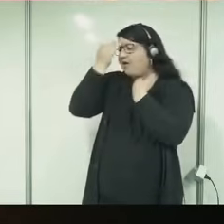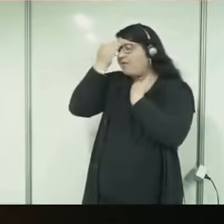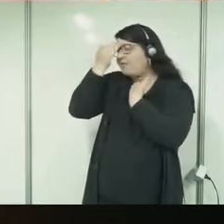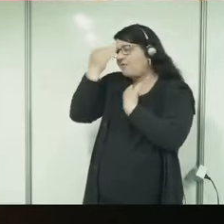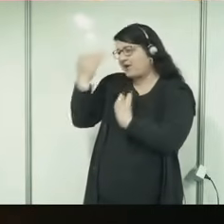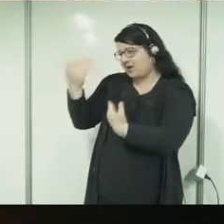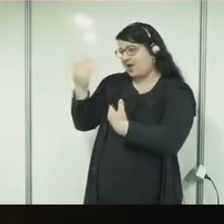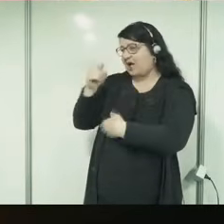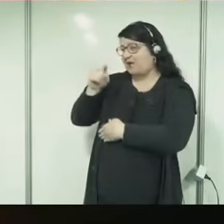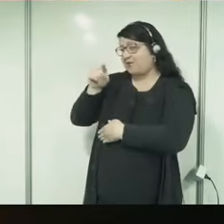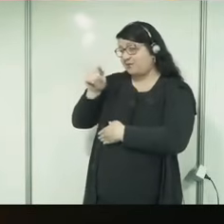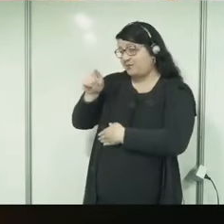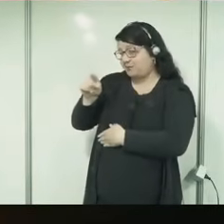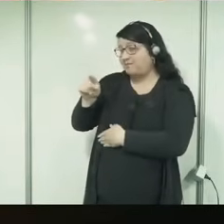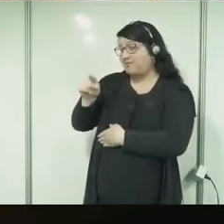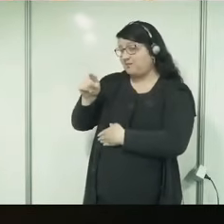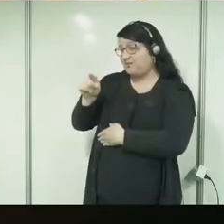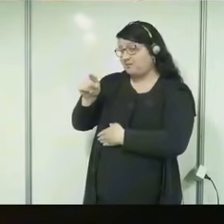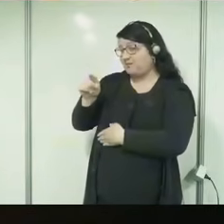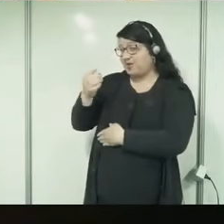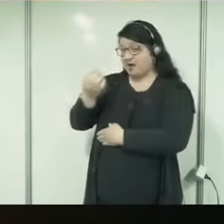você existir na minha vida. Diga.